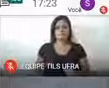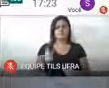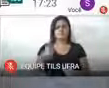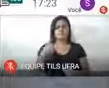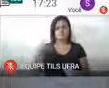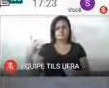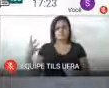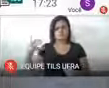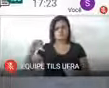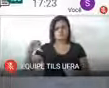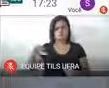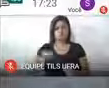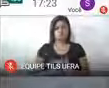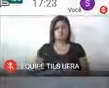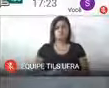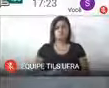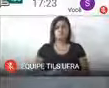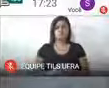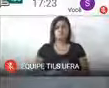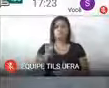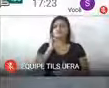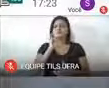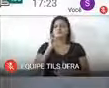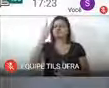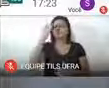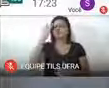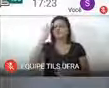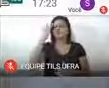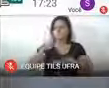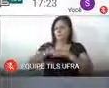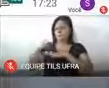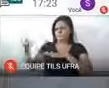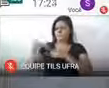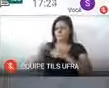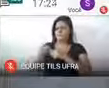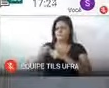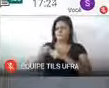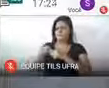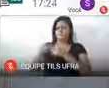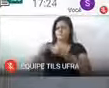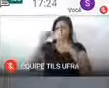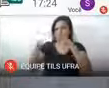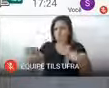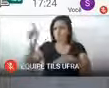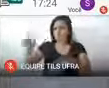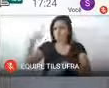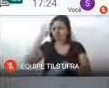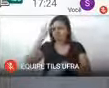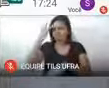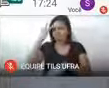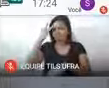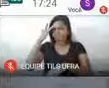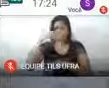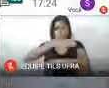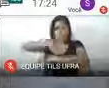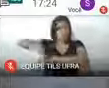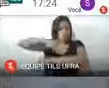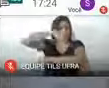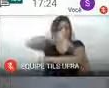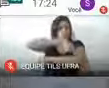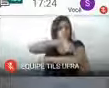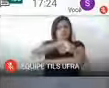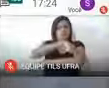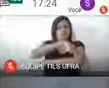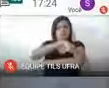e botam, por exemplo, nas encruzilhadas? A resposta esperada seria feitiço. Questão